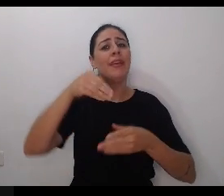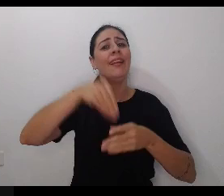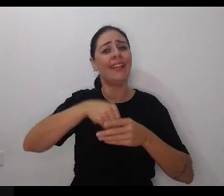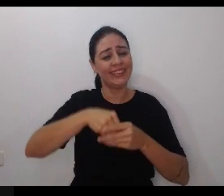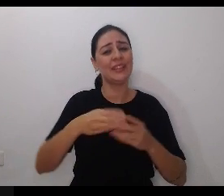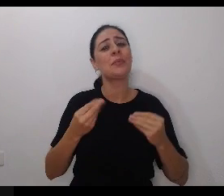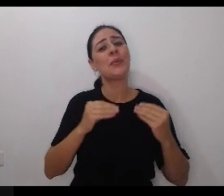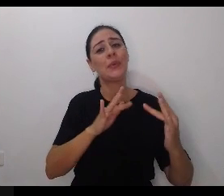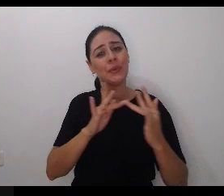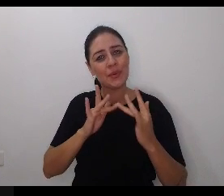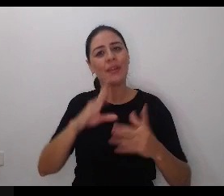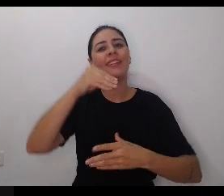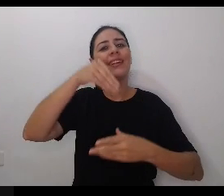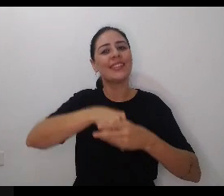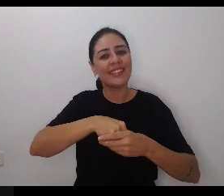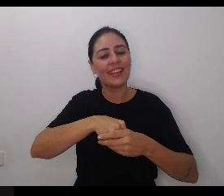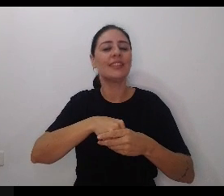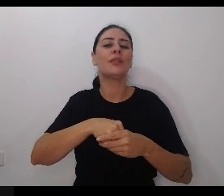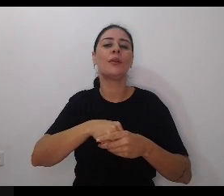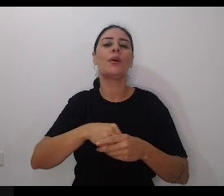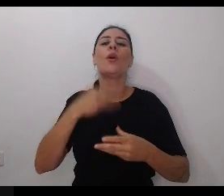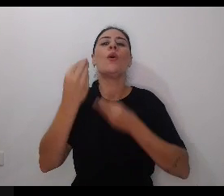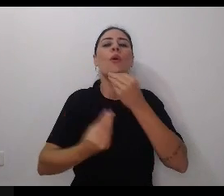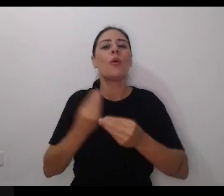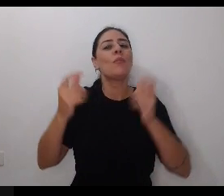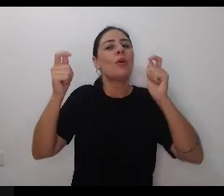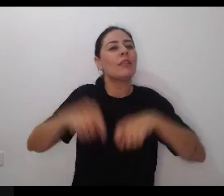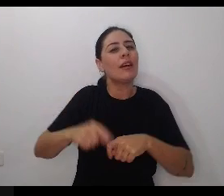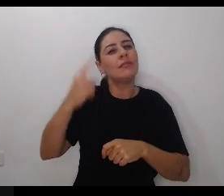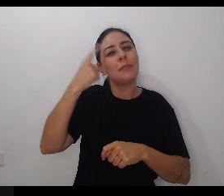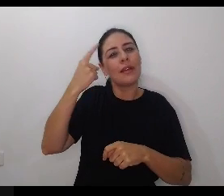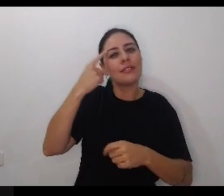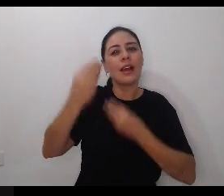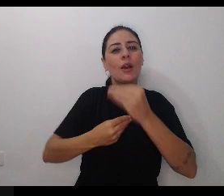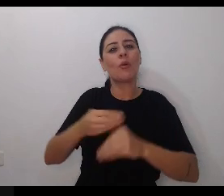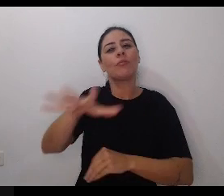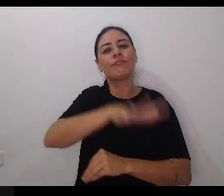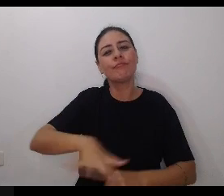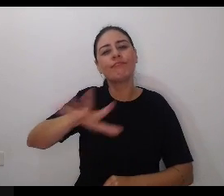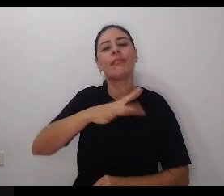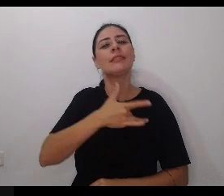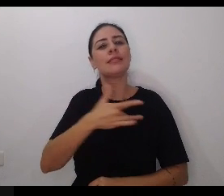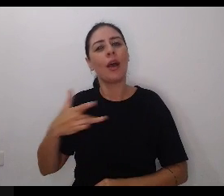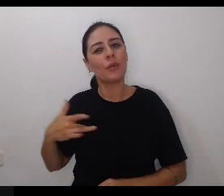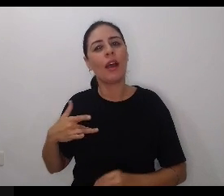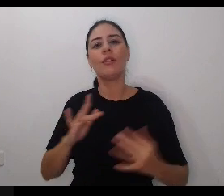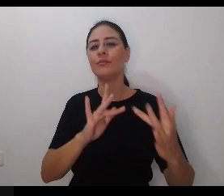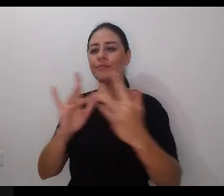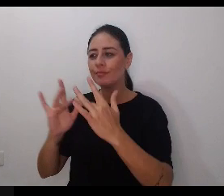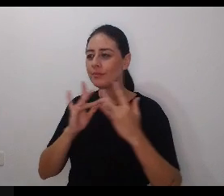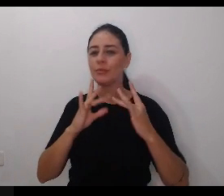E nesses tempos, né, em que as famílias estão passando muito tempo dentro de casa, só entre si, né, a